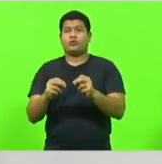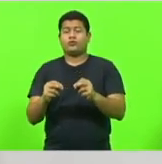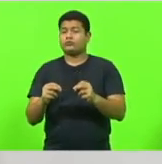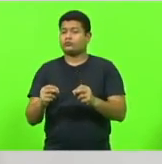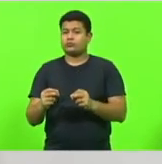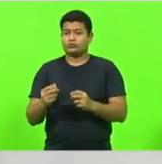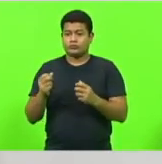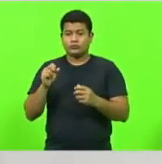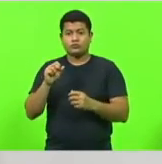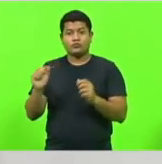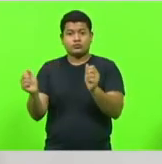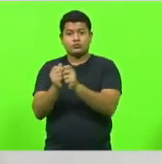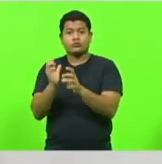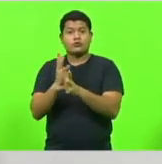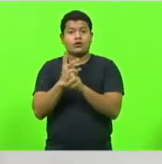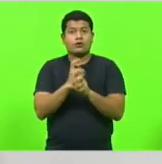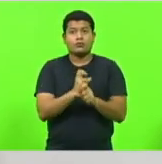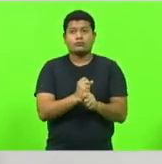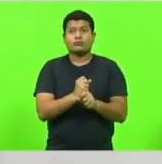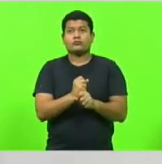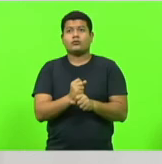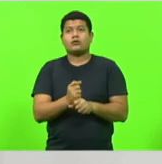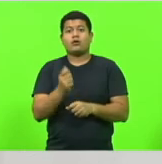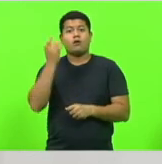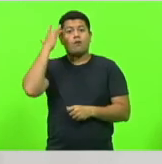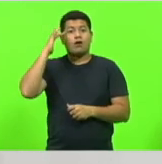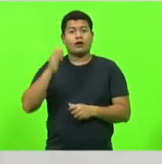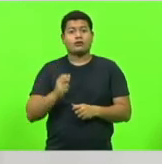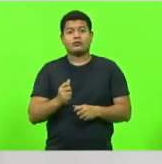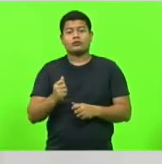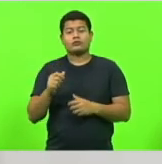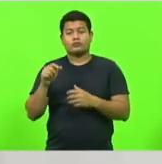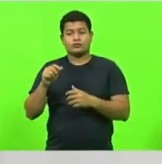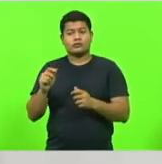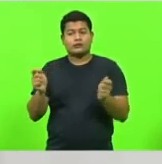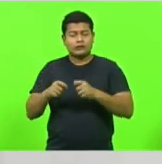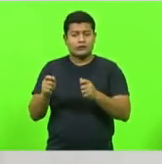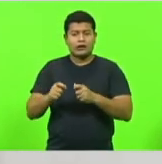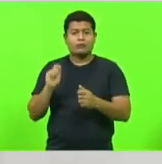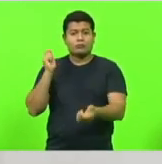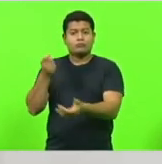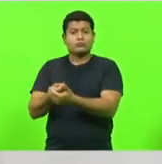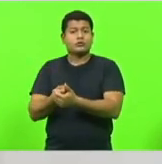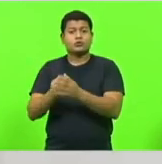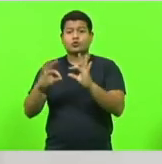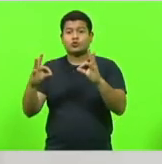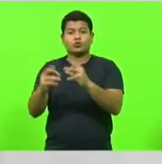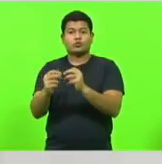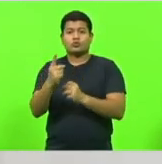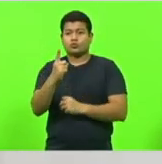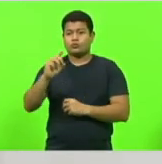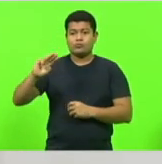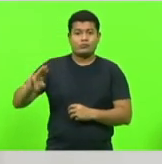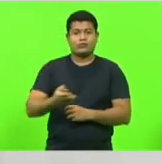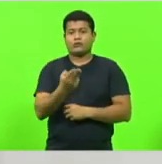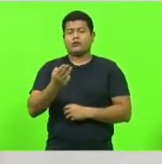isso. Eu acho que chega-se ao valor total desse R$ 1 milhão que deve ao